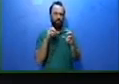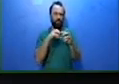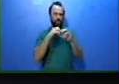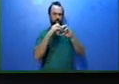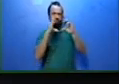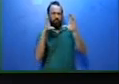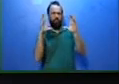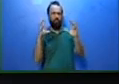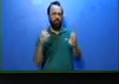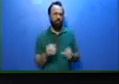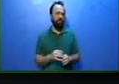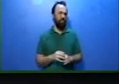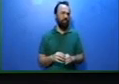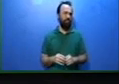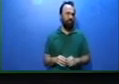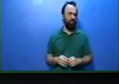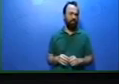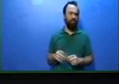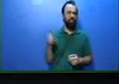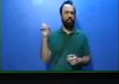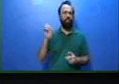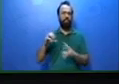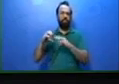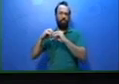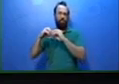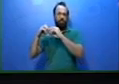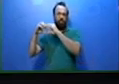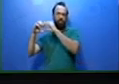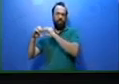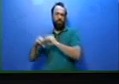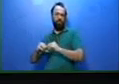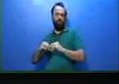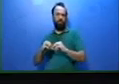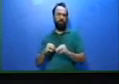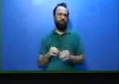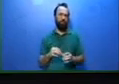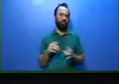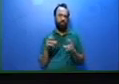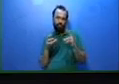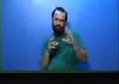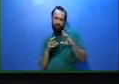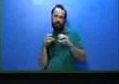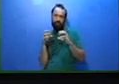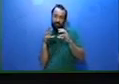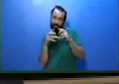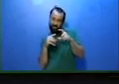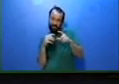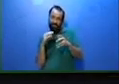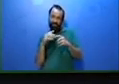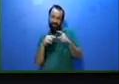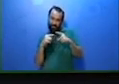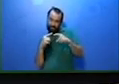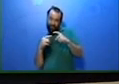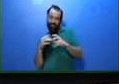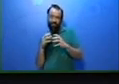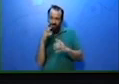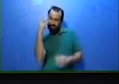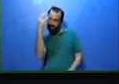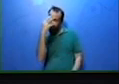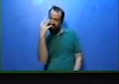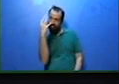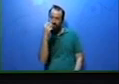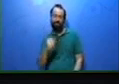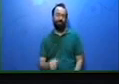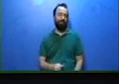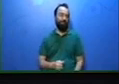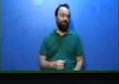vários coraçõezinhos. O que será que significa? Significa que rolou um clima, né? Que eles estão apaixonados.